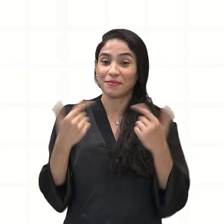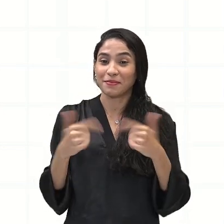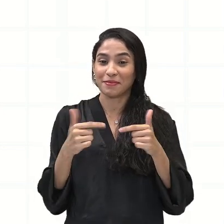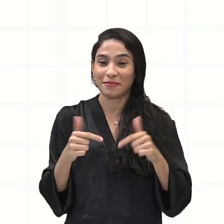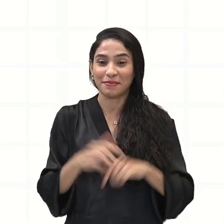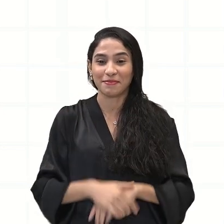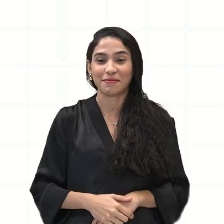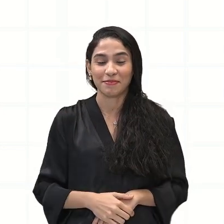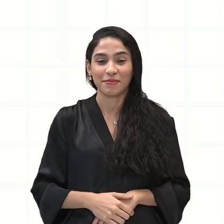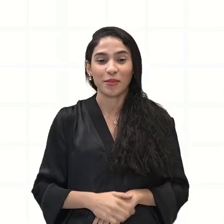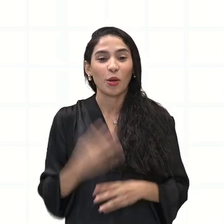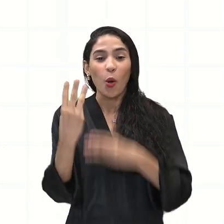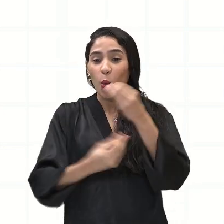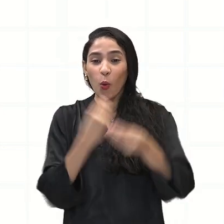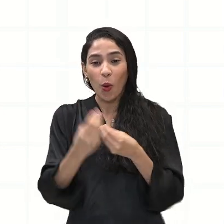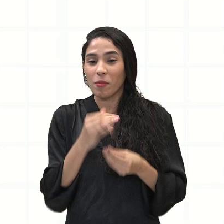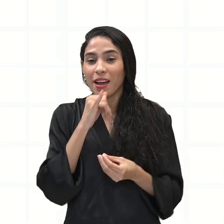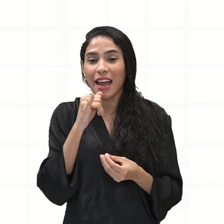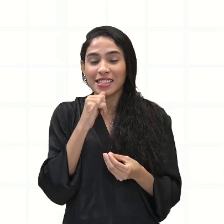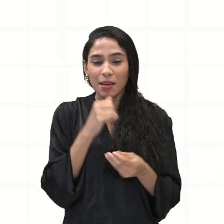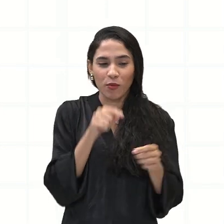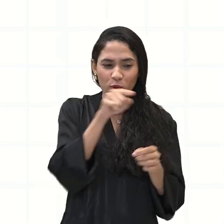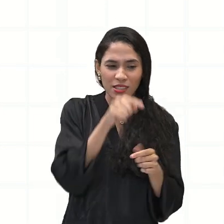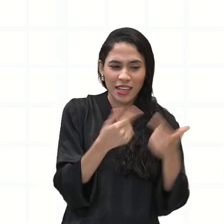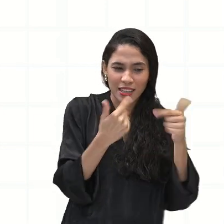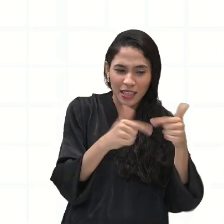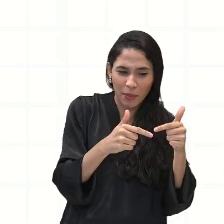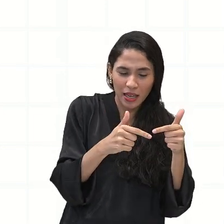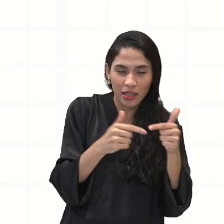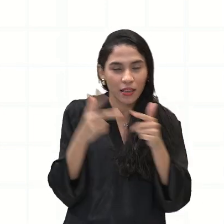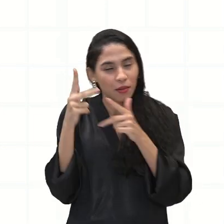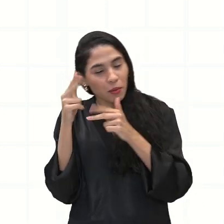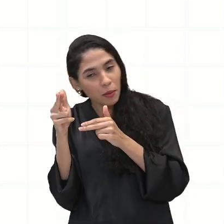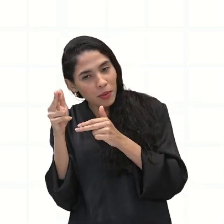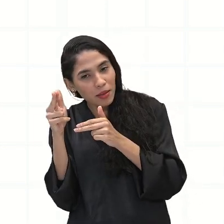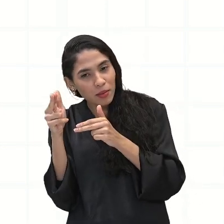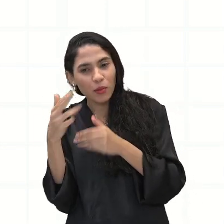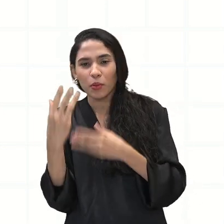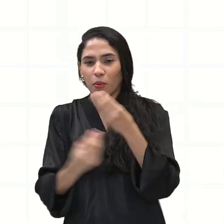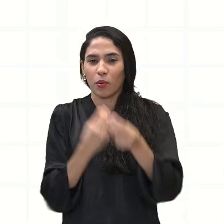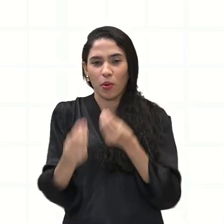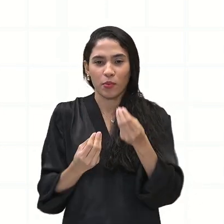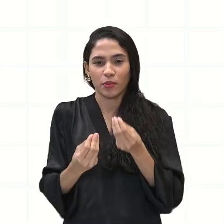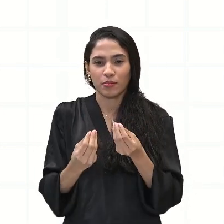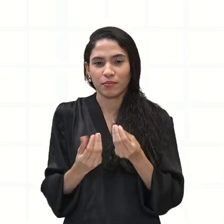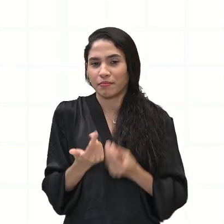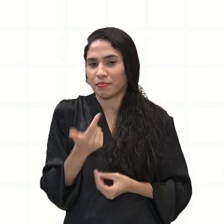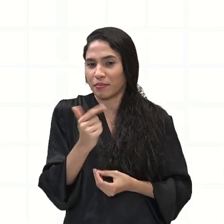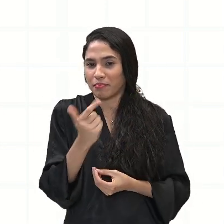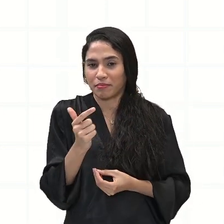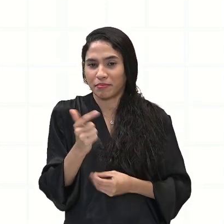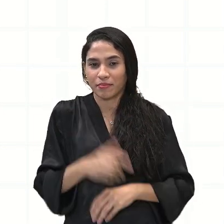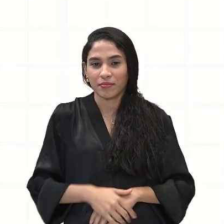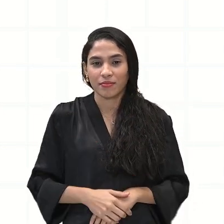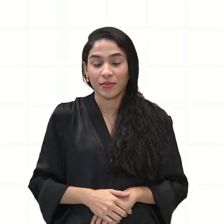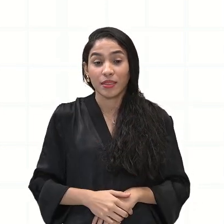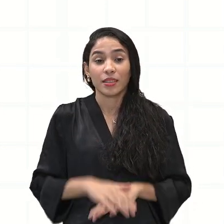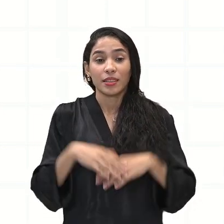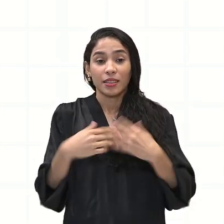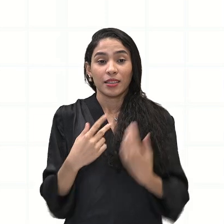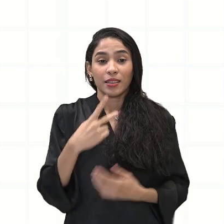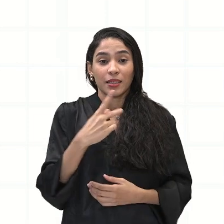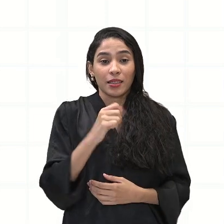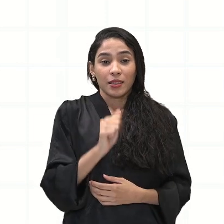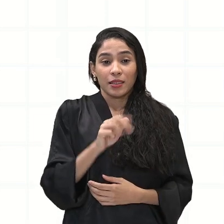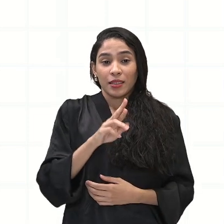ilógico. Como que uma pessoa pode trabalhar dormindo, né? Então, o paradoxo, essa ideia